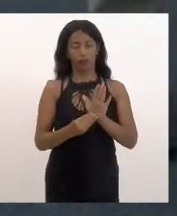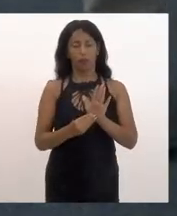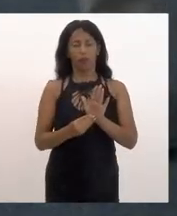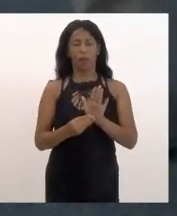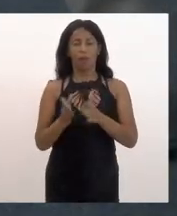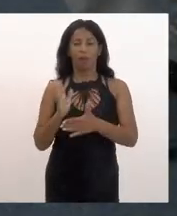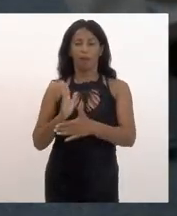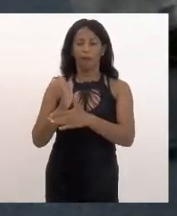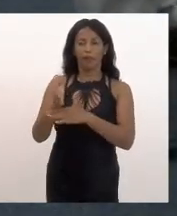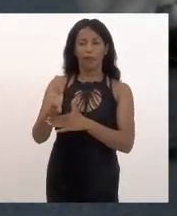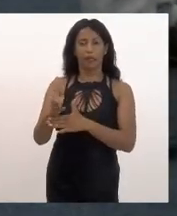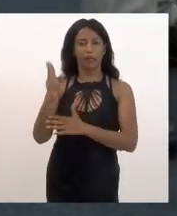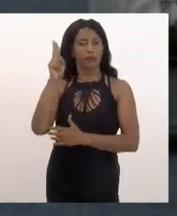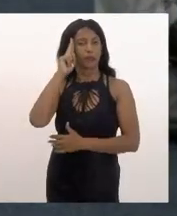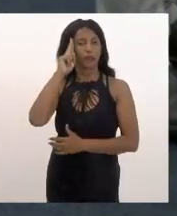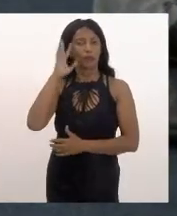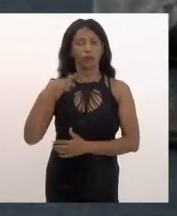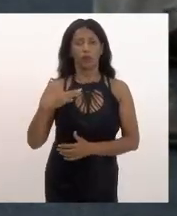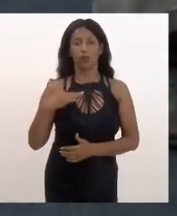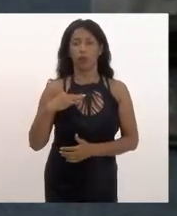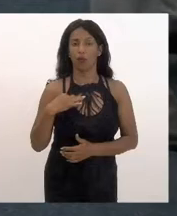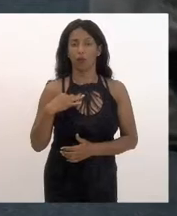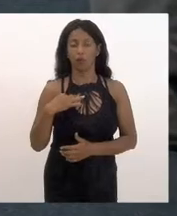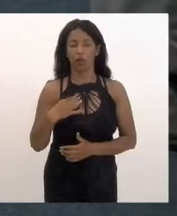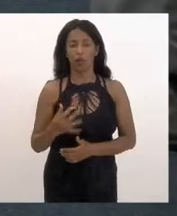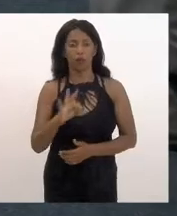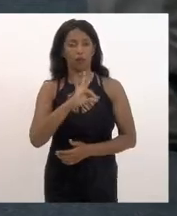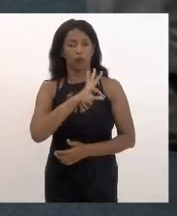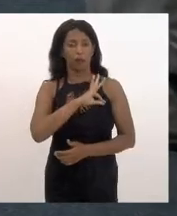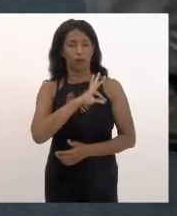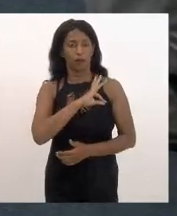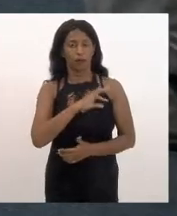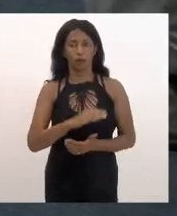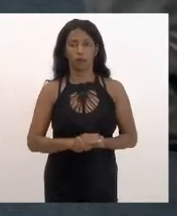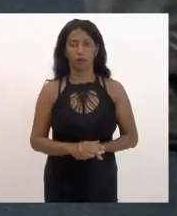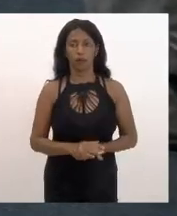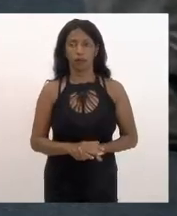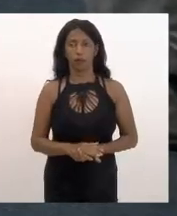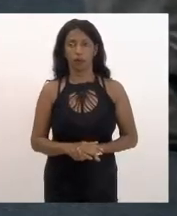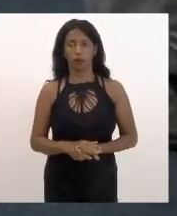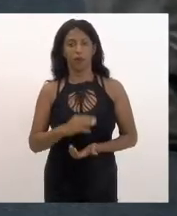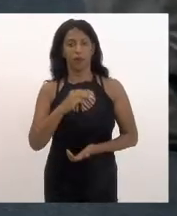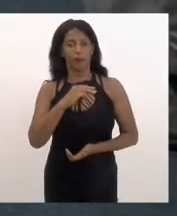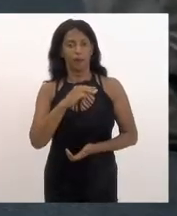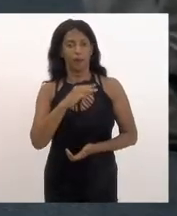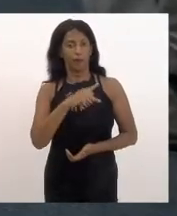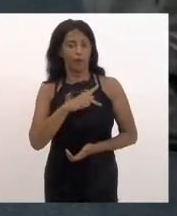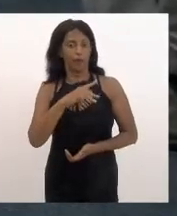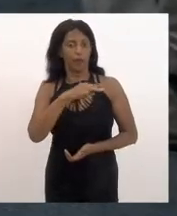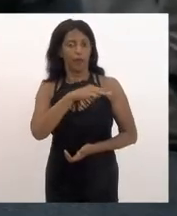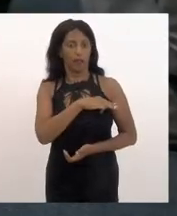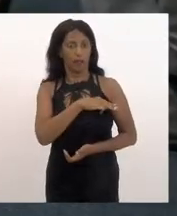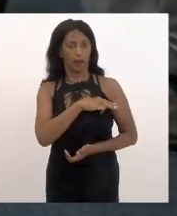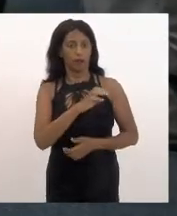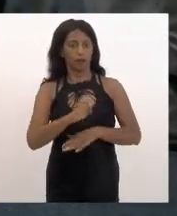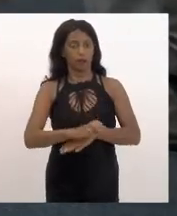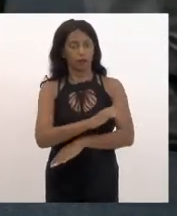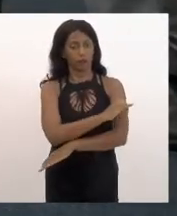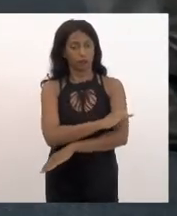de militares temporários voluntários da Polícia Militar do Estado do Rio de